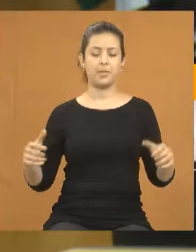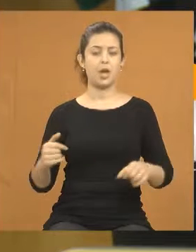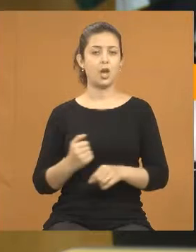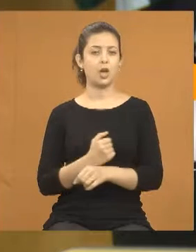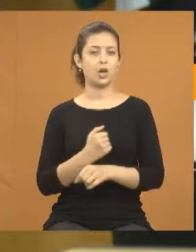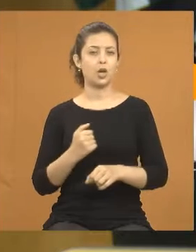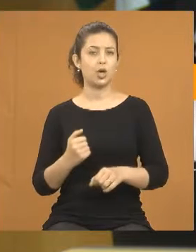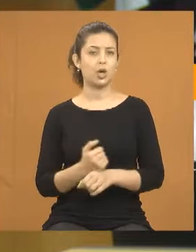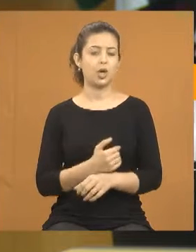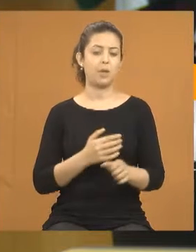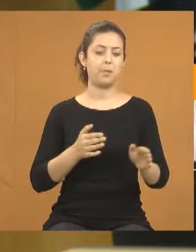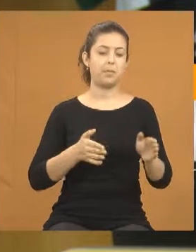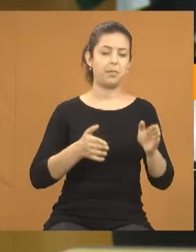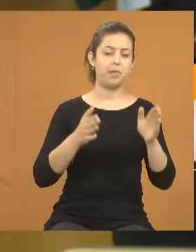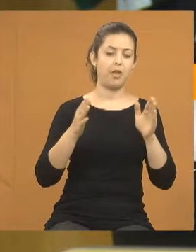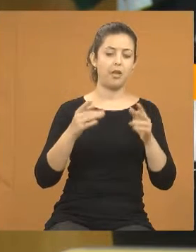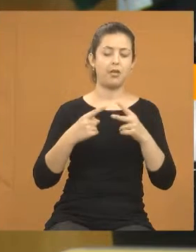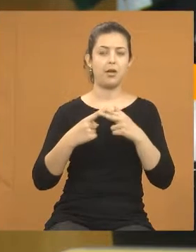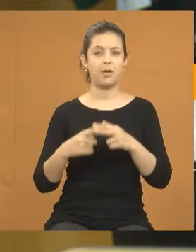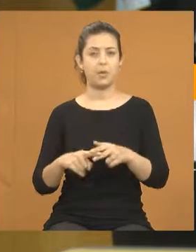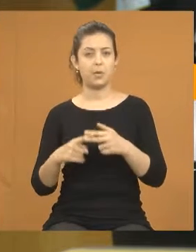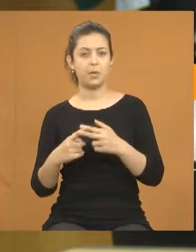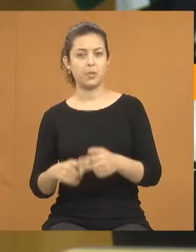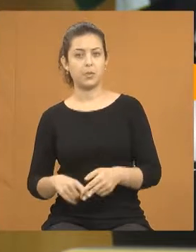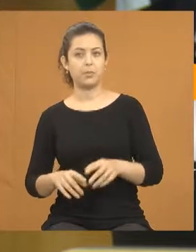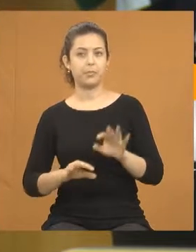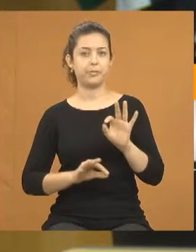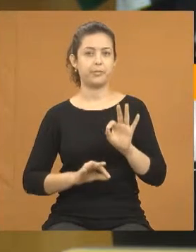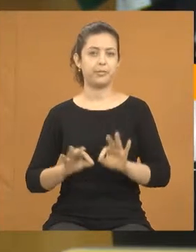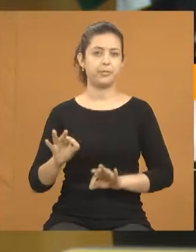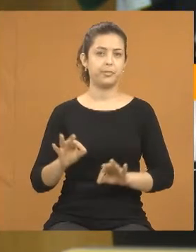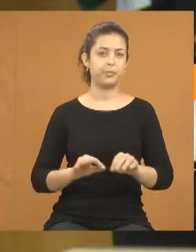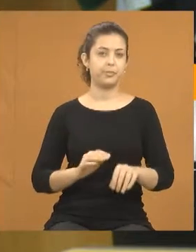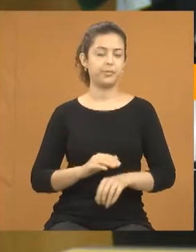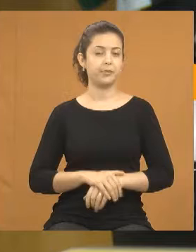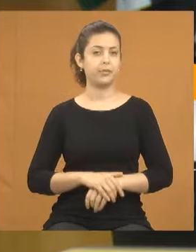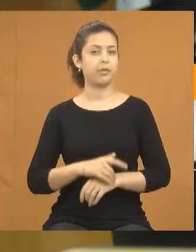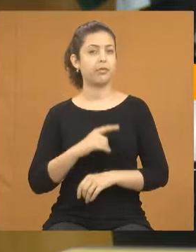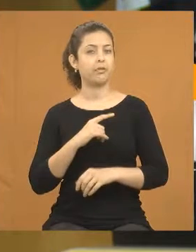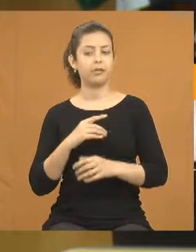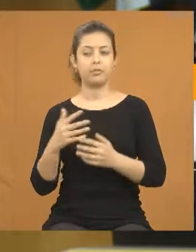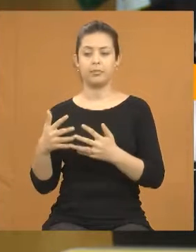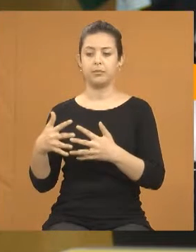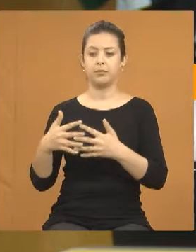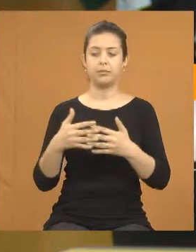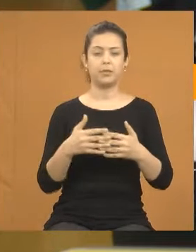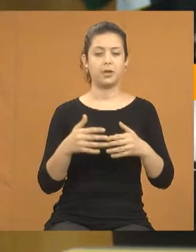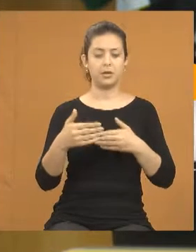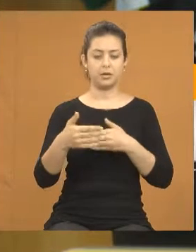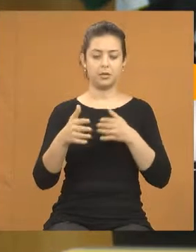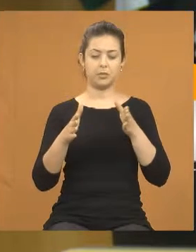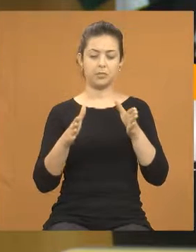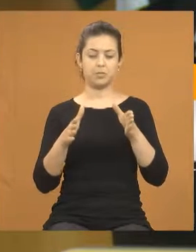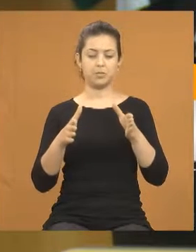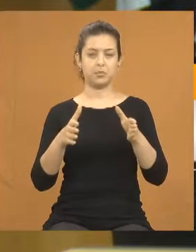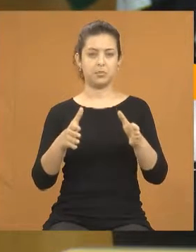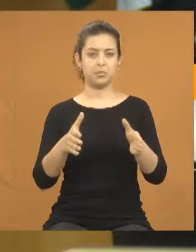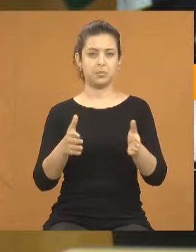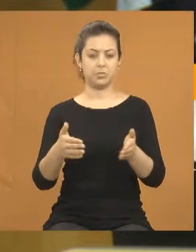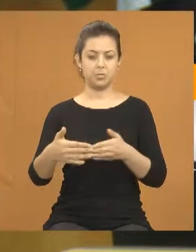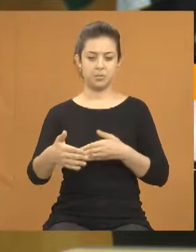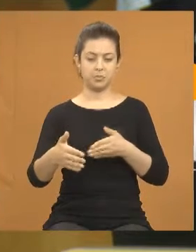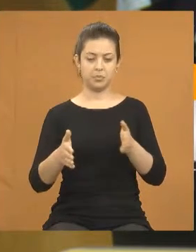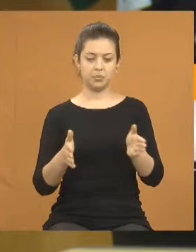civil, de reforma, e muitos têm aqui o seu caminhão caçamba, que tira